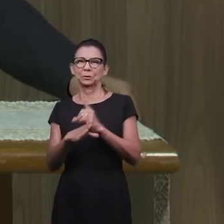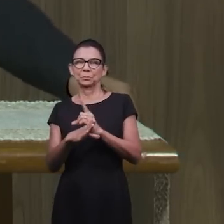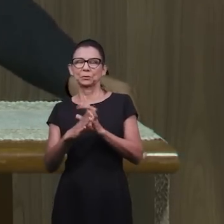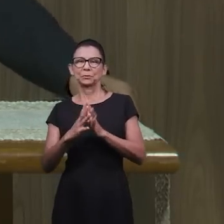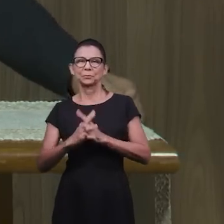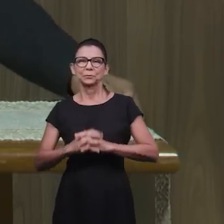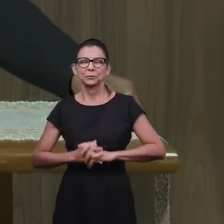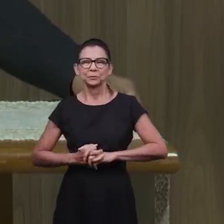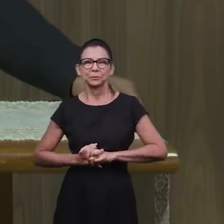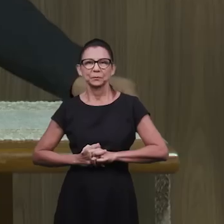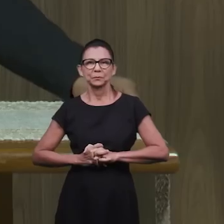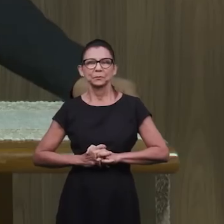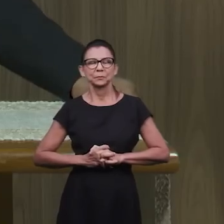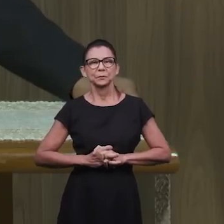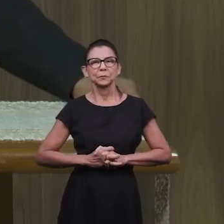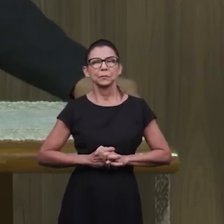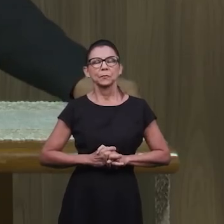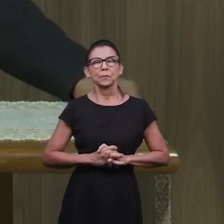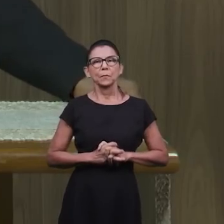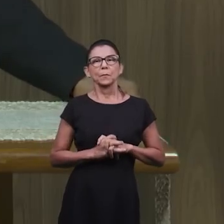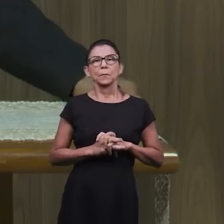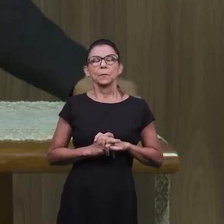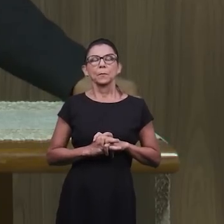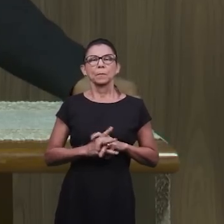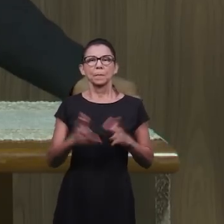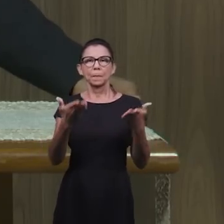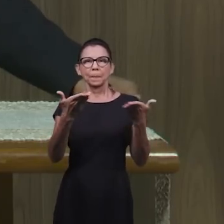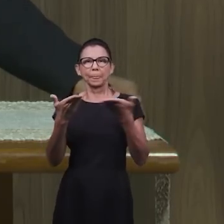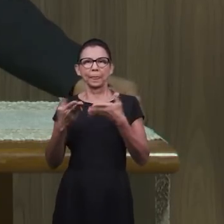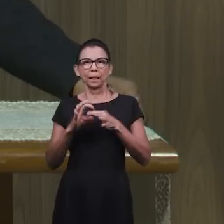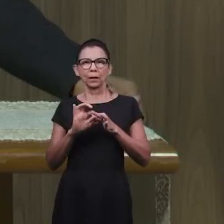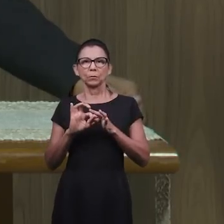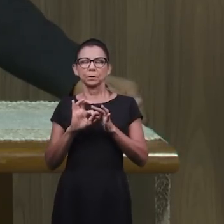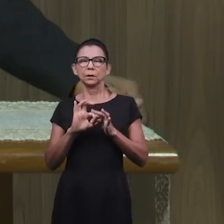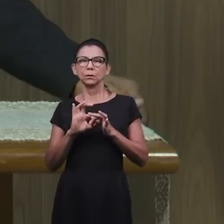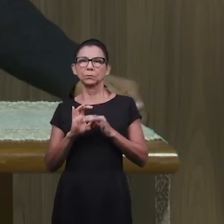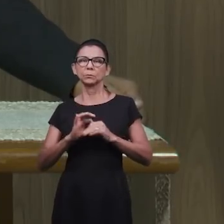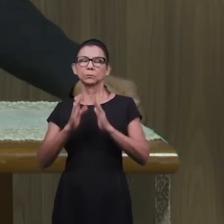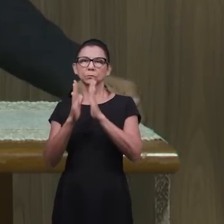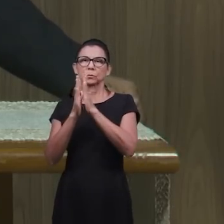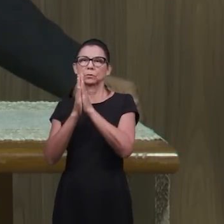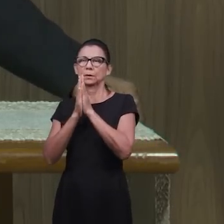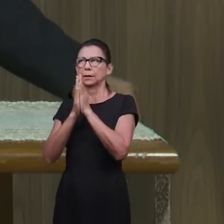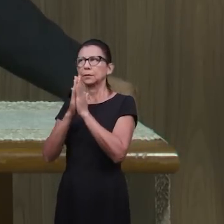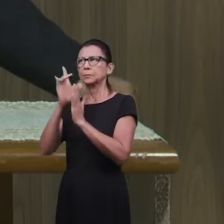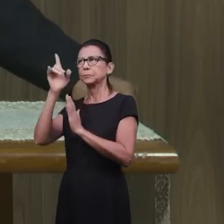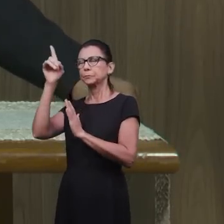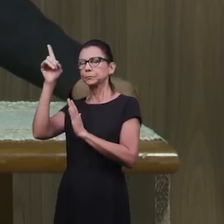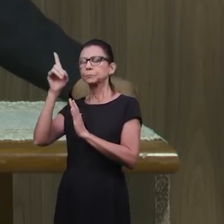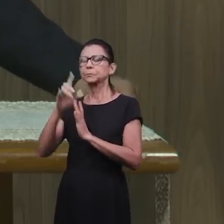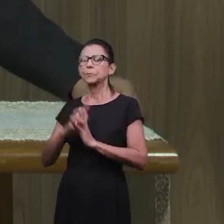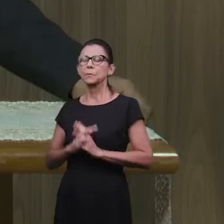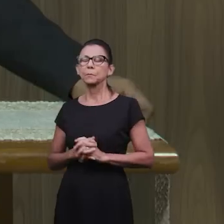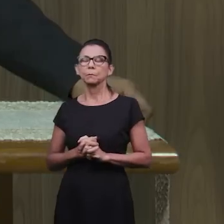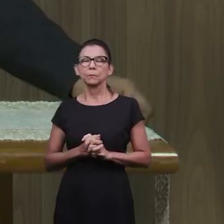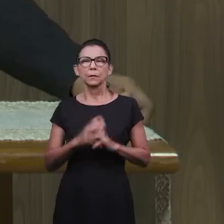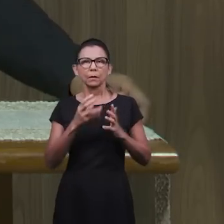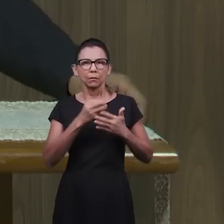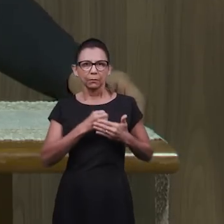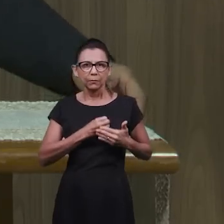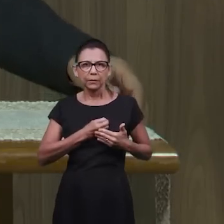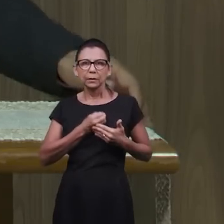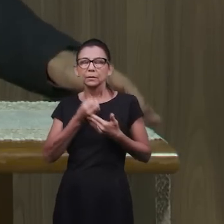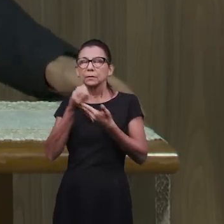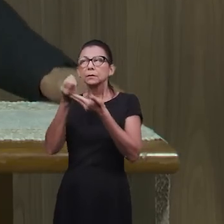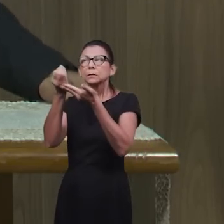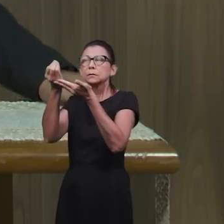culto. Vou convidar a você para fechar seus olhos. Nós vamos fazer uma oração ao Senhor.